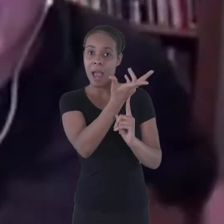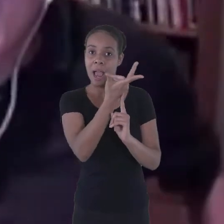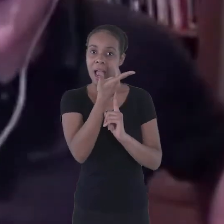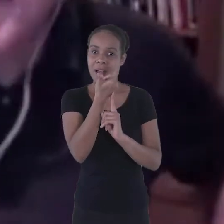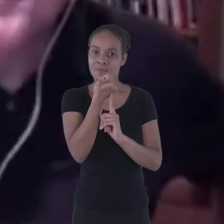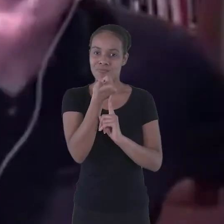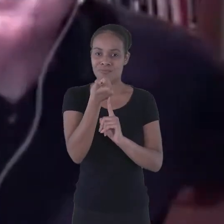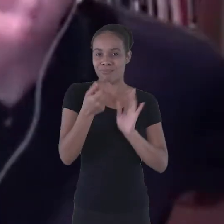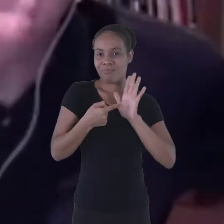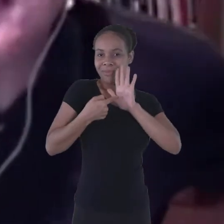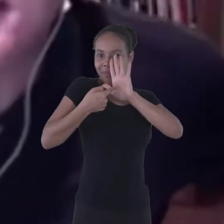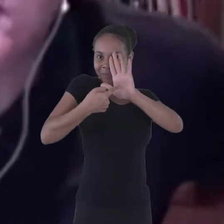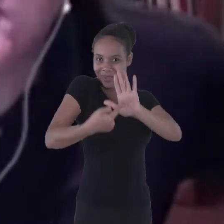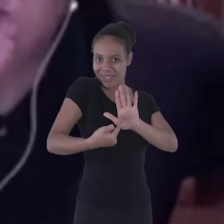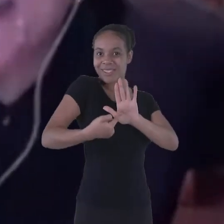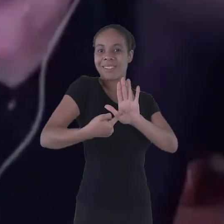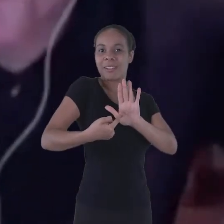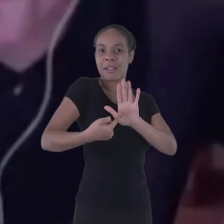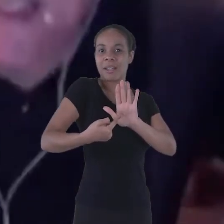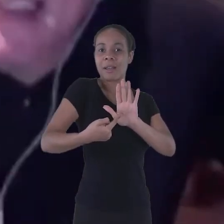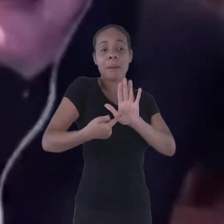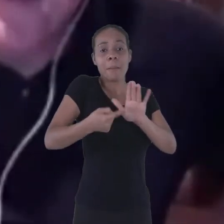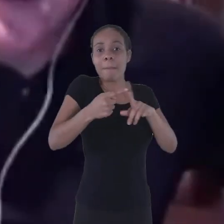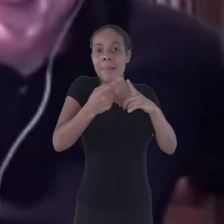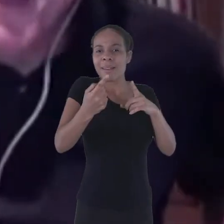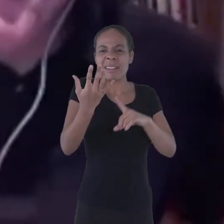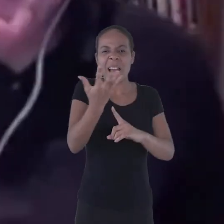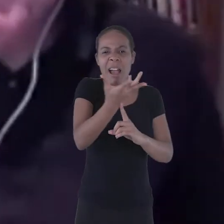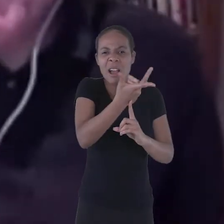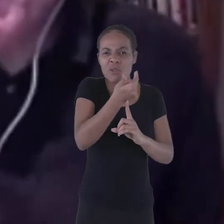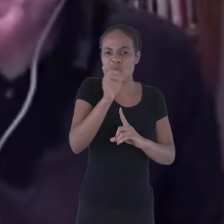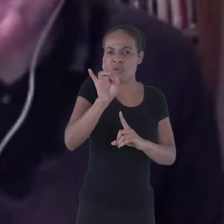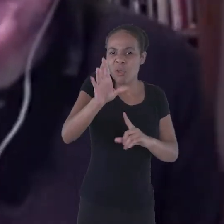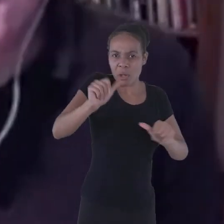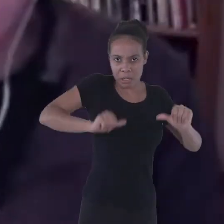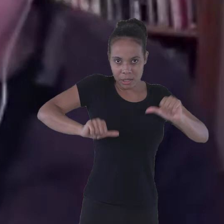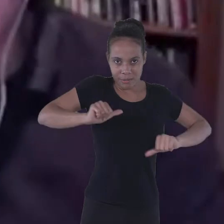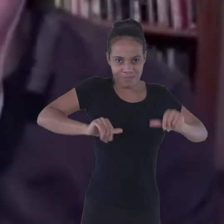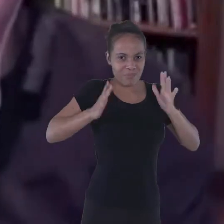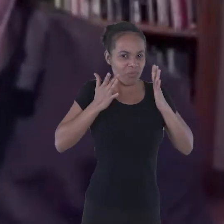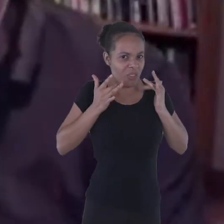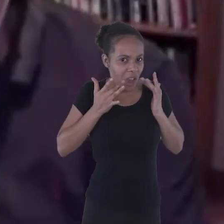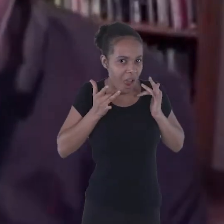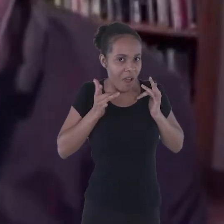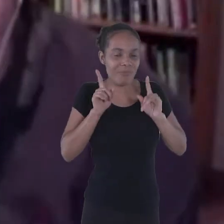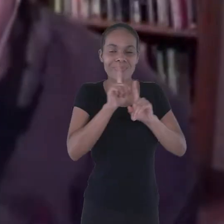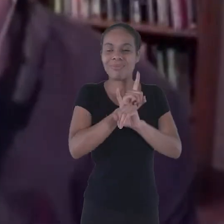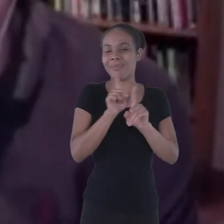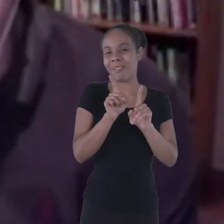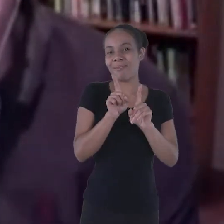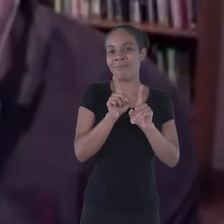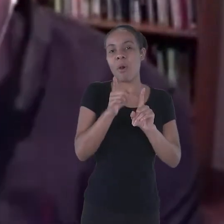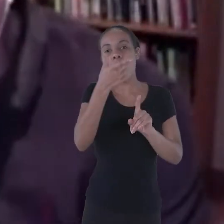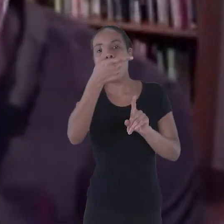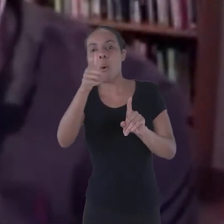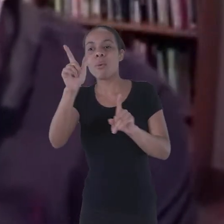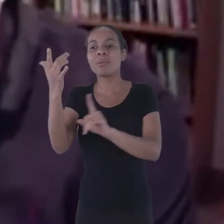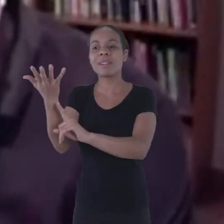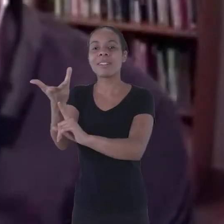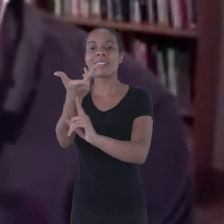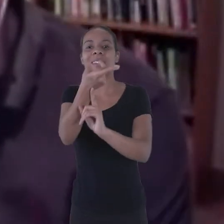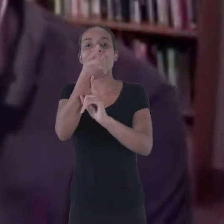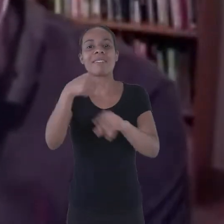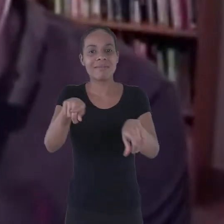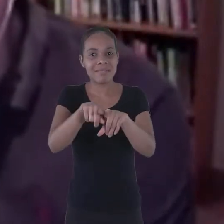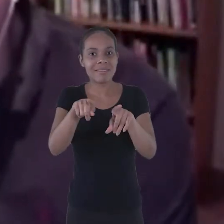representar, poder estar se metendo em outras coisas, né? Eu me lembro muito, uma vez, que o Sérgio Santana, grande